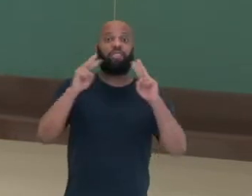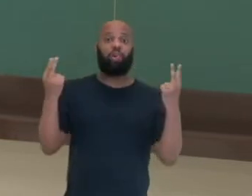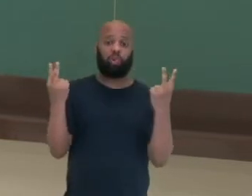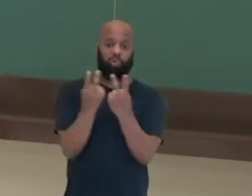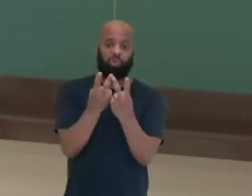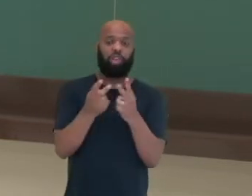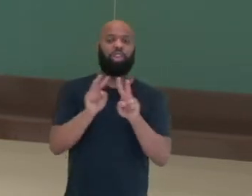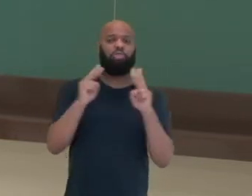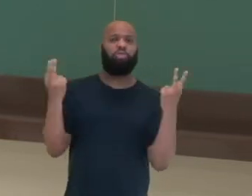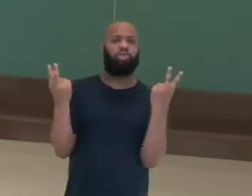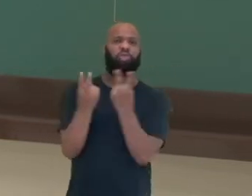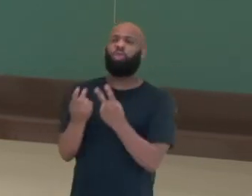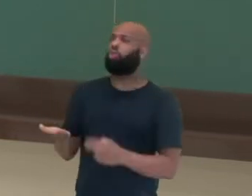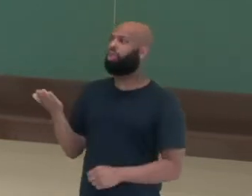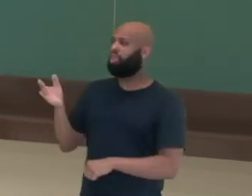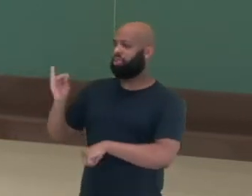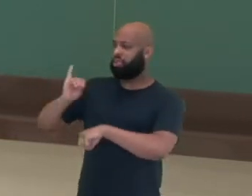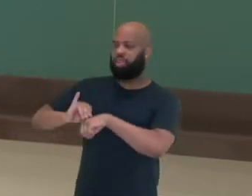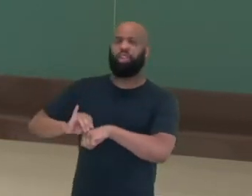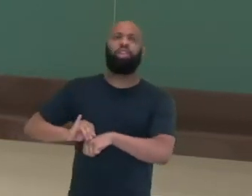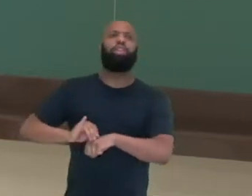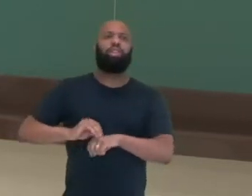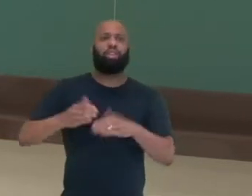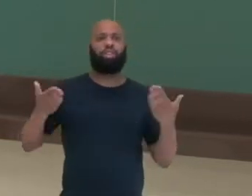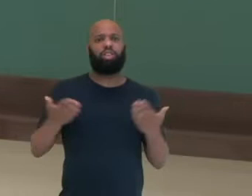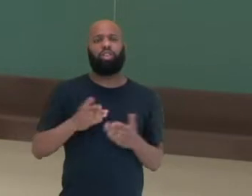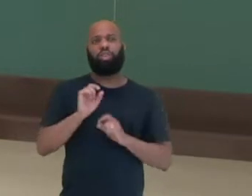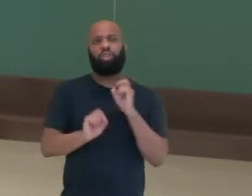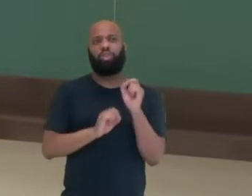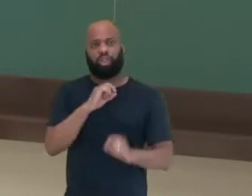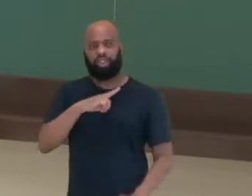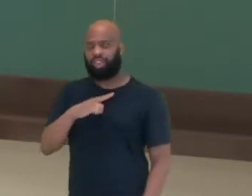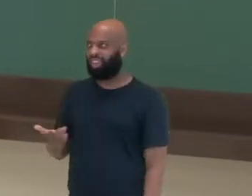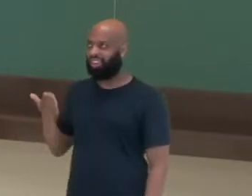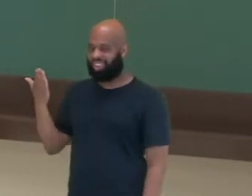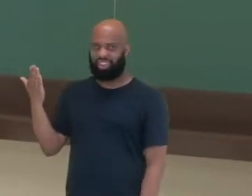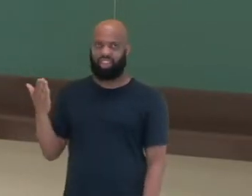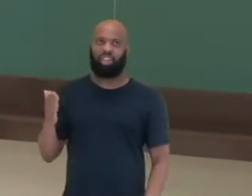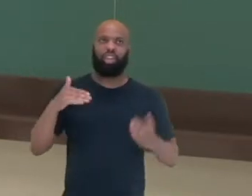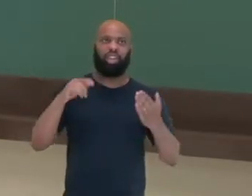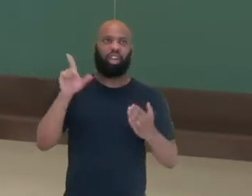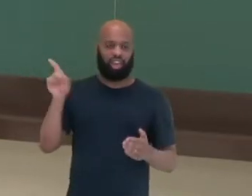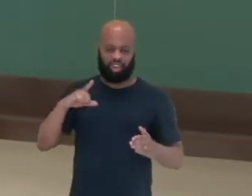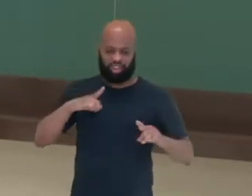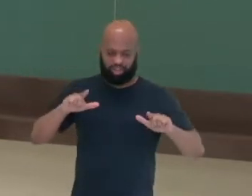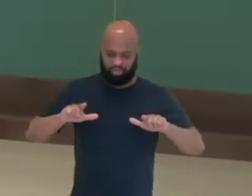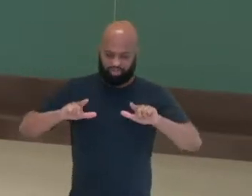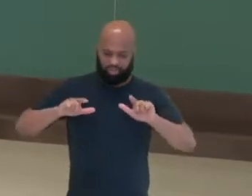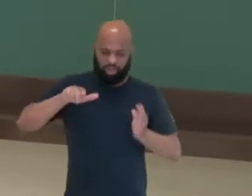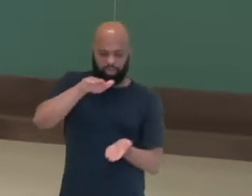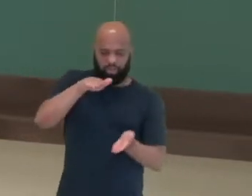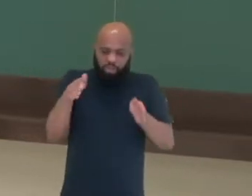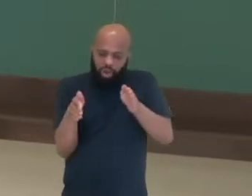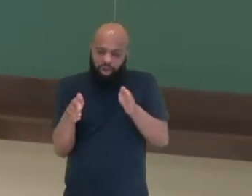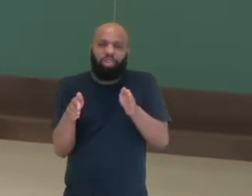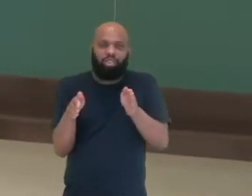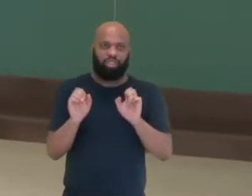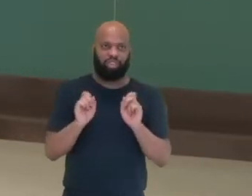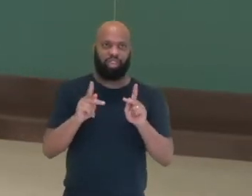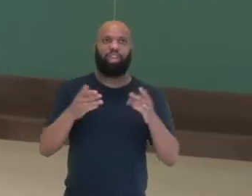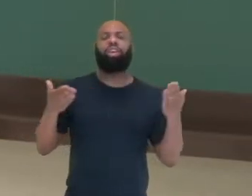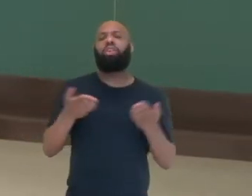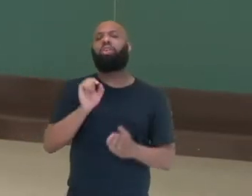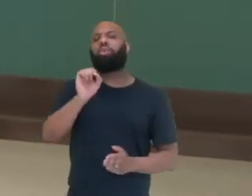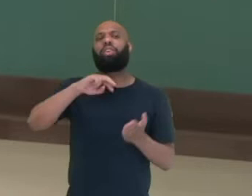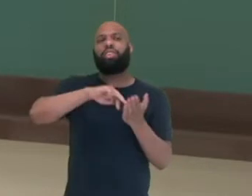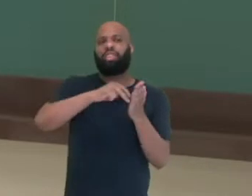volume desse objeto, tá? Esse objeto que, nesse caso, a gente tem aqui, né? Que é esse bloco, né, retangular. Aí, o que